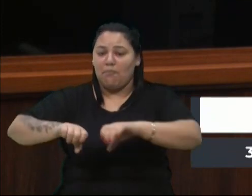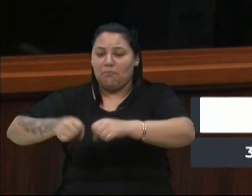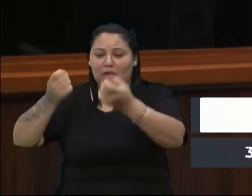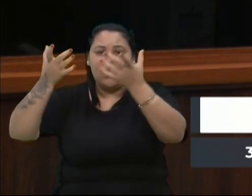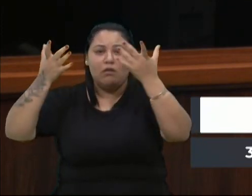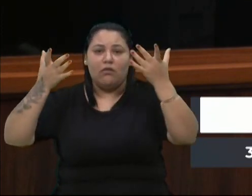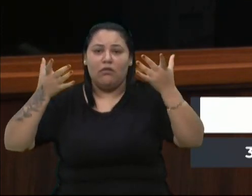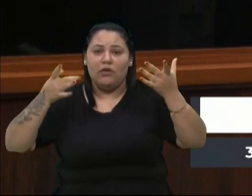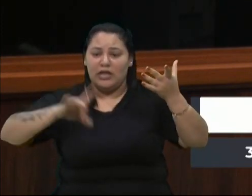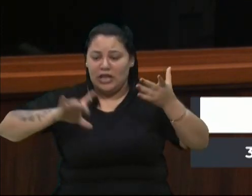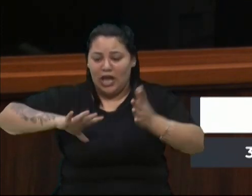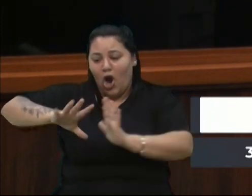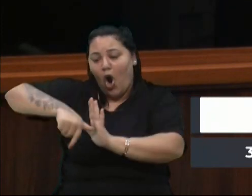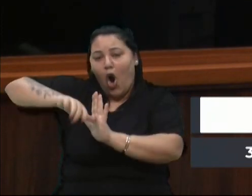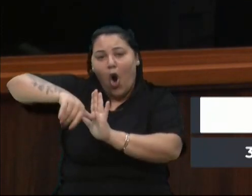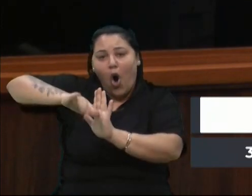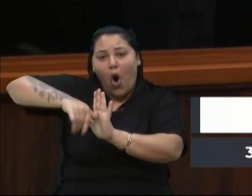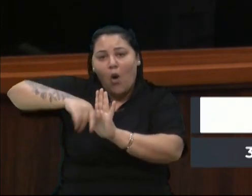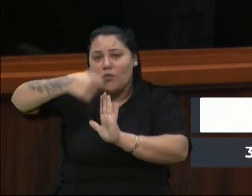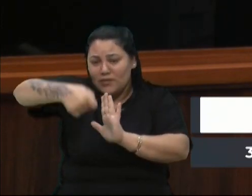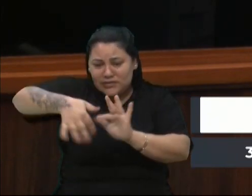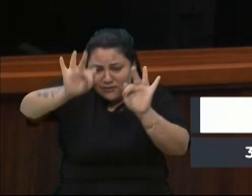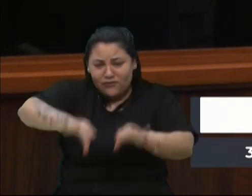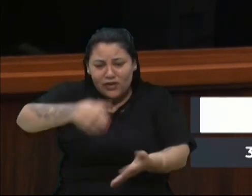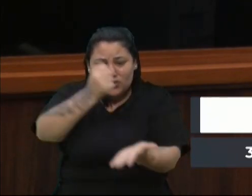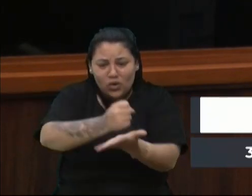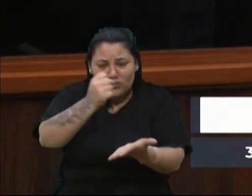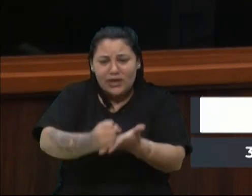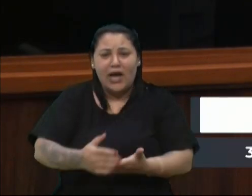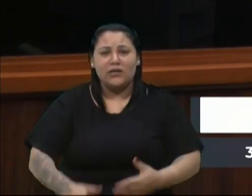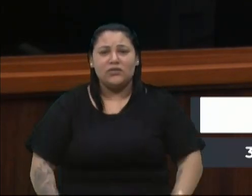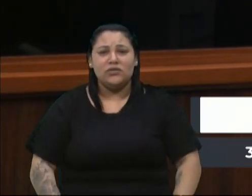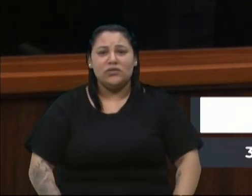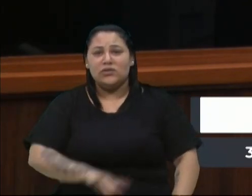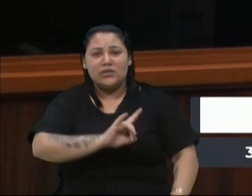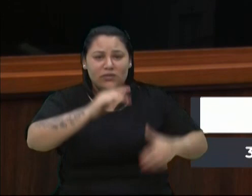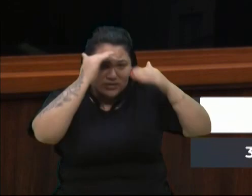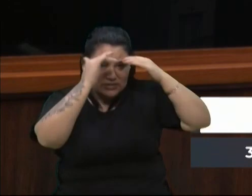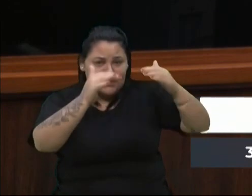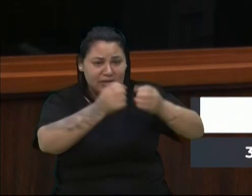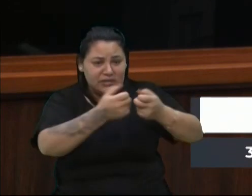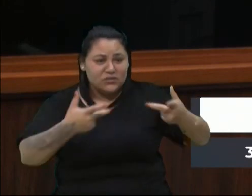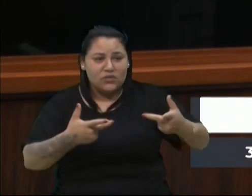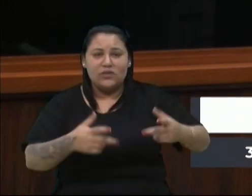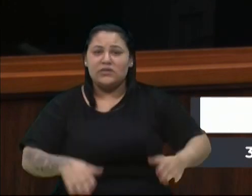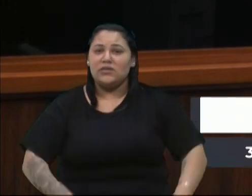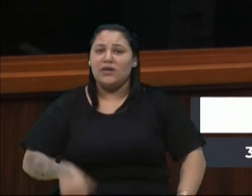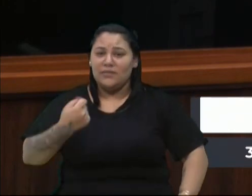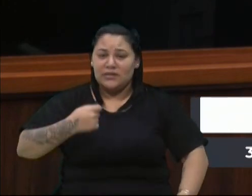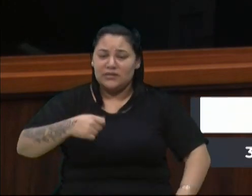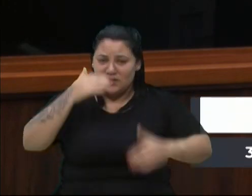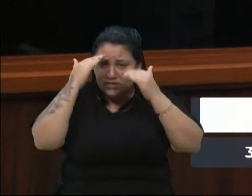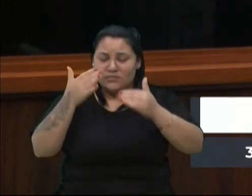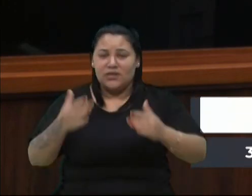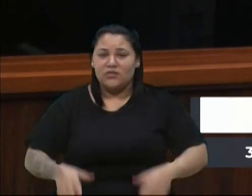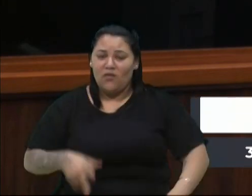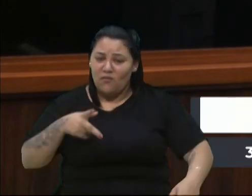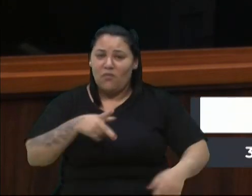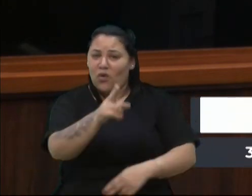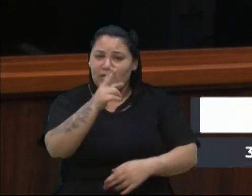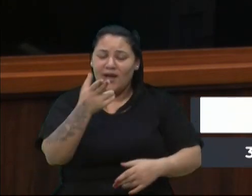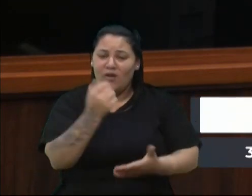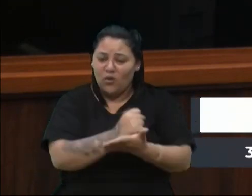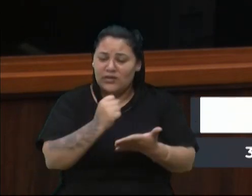tem uma fraude, tem que romper o contrato, quando os deveres e os direitos são cumpridos de ambas as partes. Então, a minha pergunta